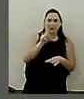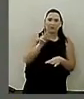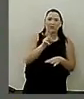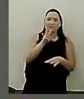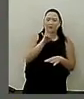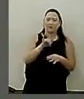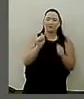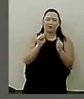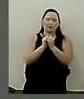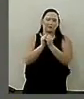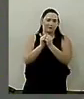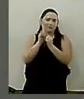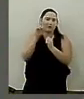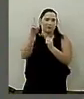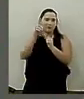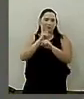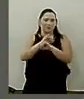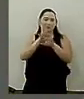participaremos da sua glória.